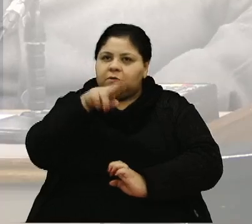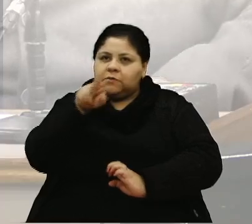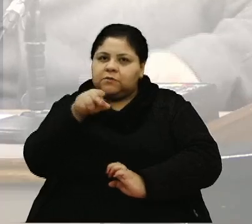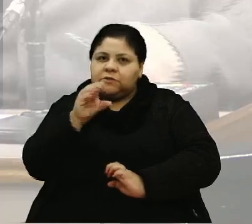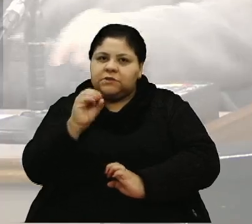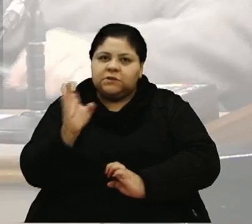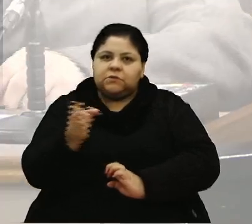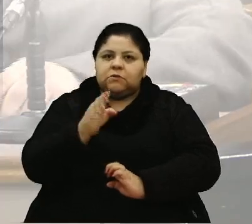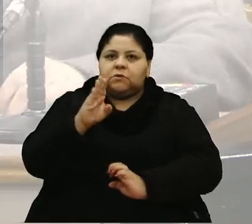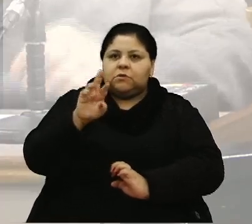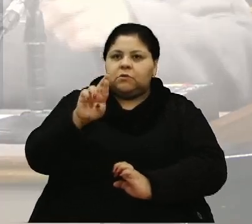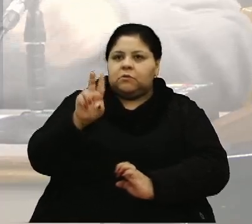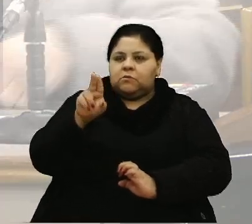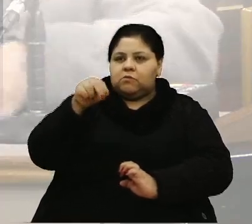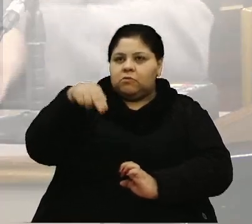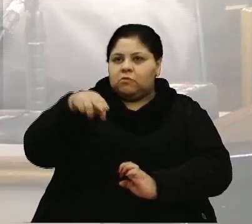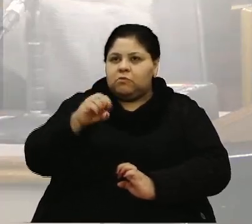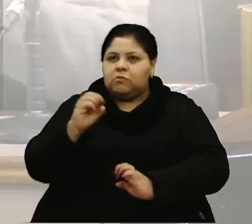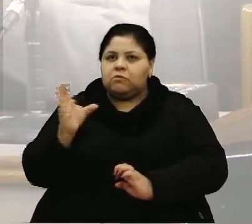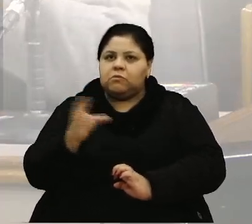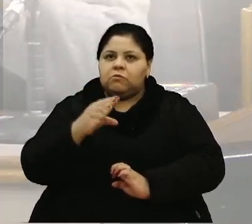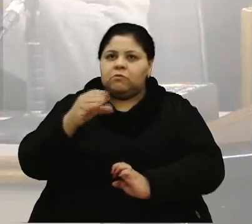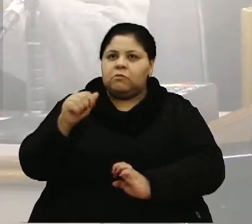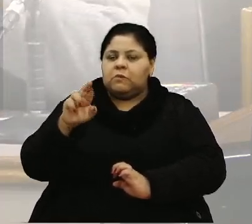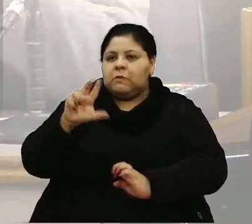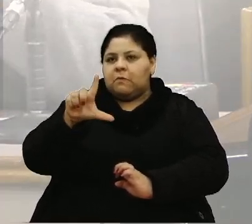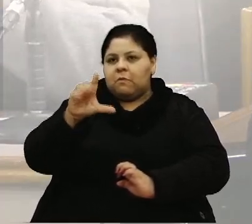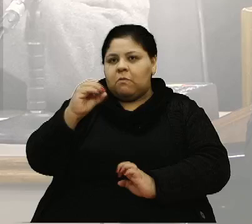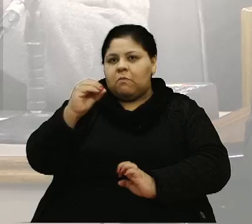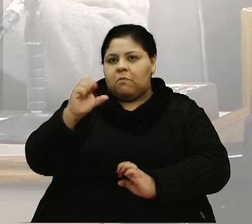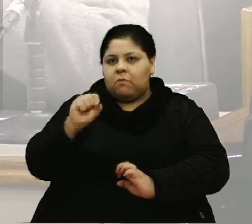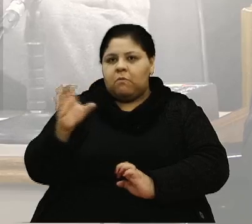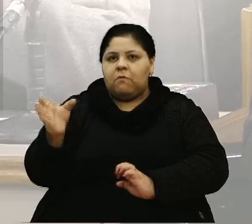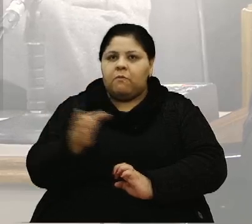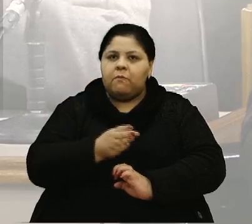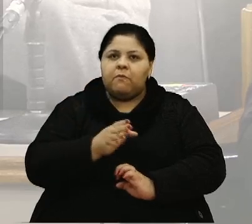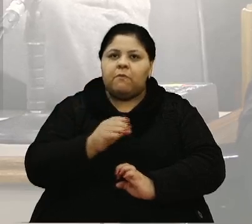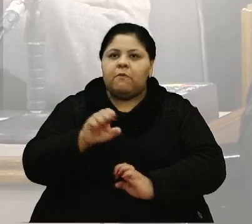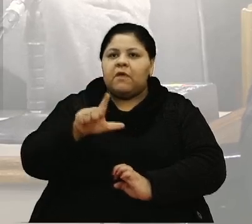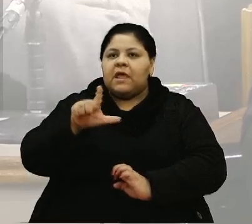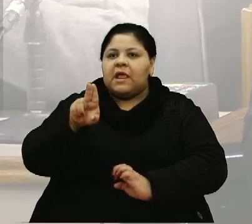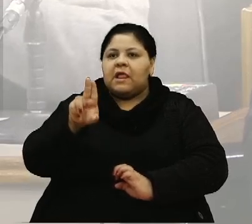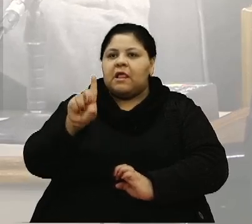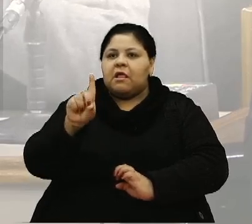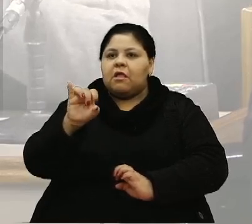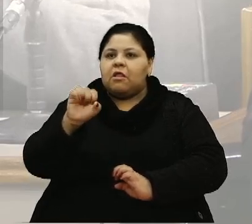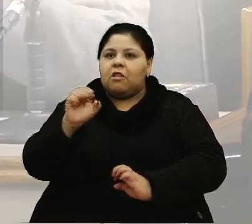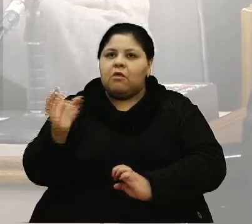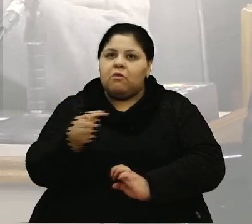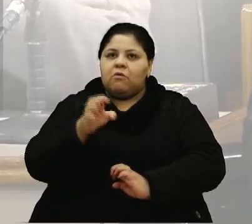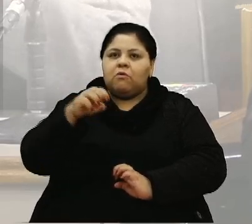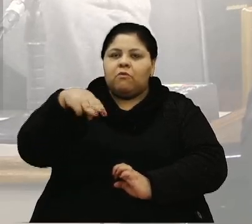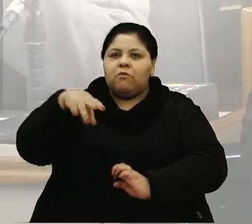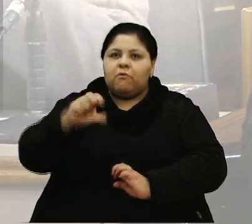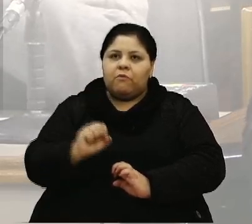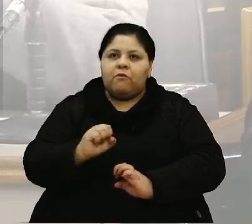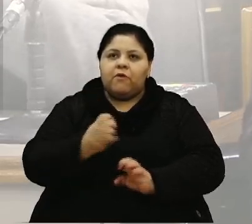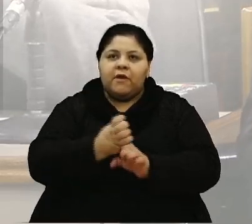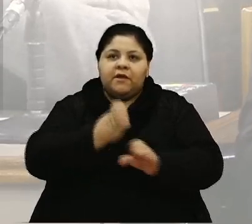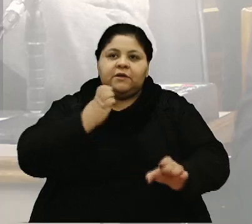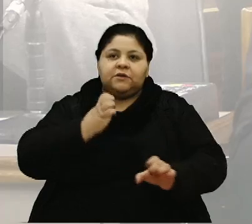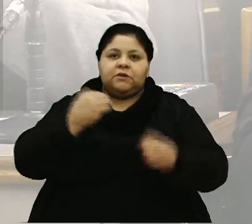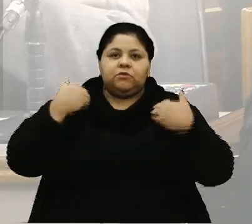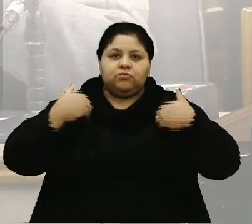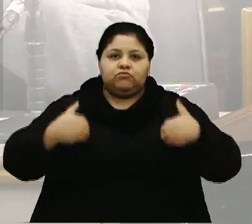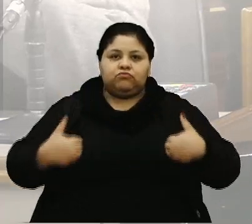Bruno, Serli, Carlos, Eduarda, Elevar Empilhadeiras, Eliude, Ema, Engenharia do Corpo, Ernesto, Fernanda,